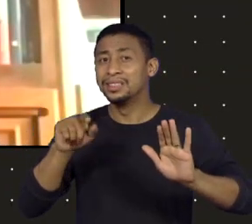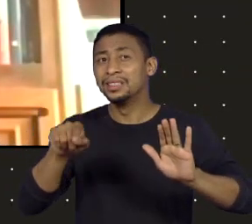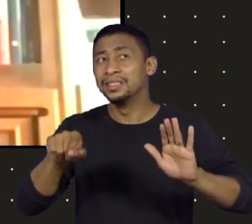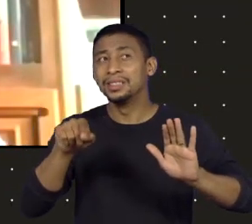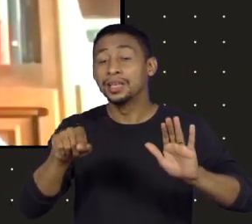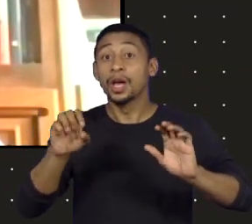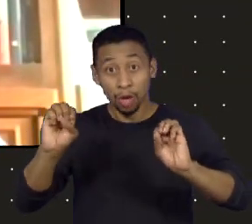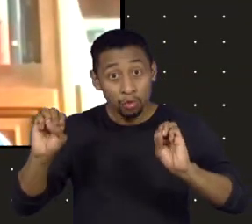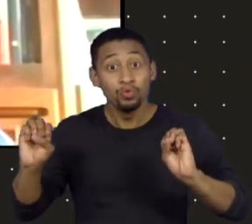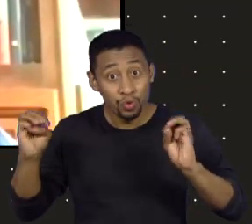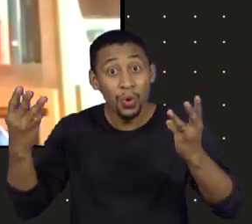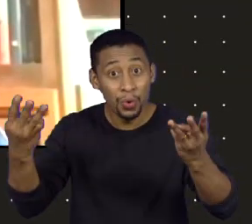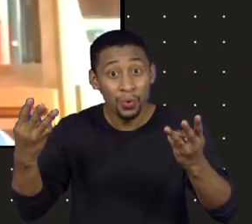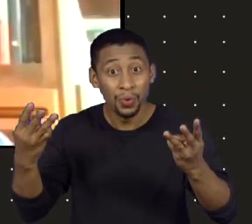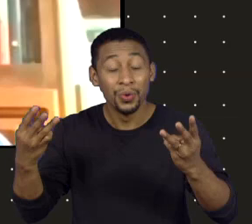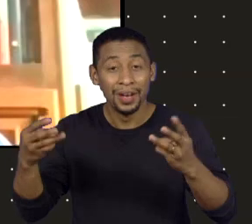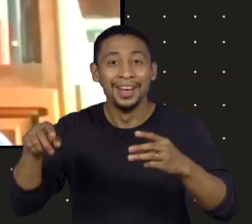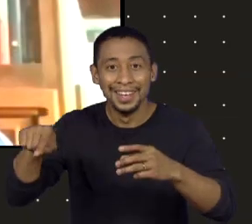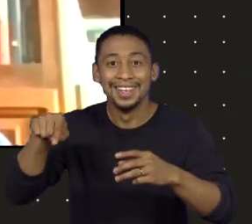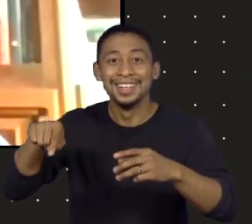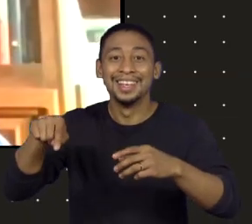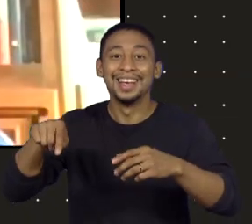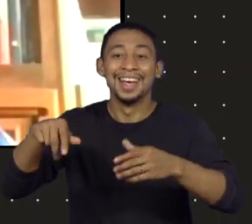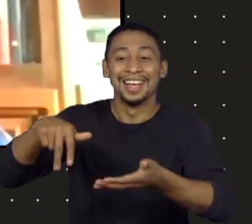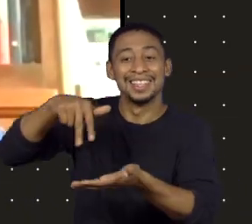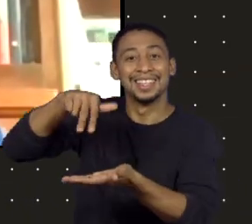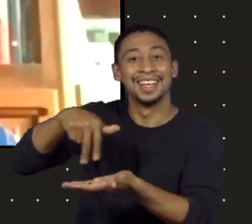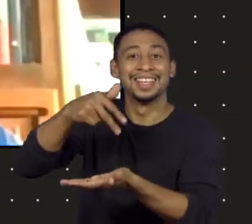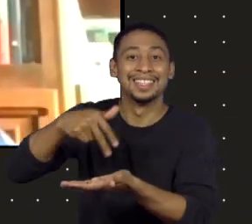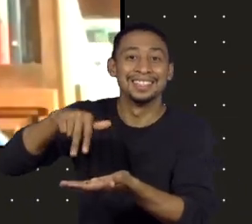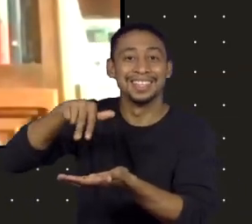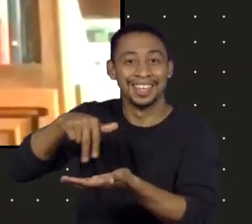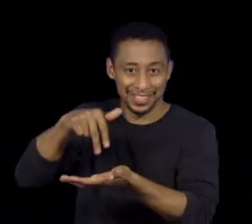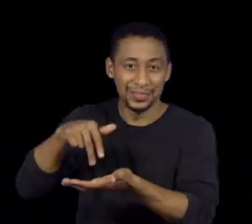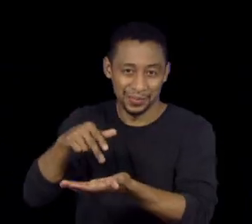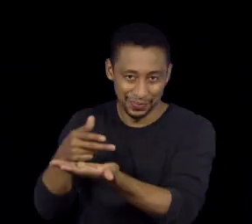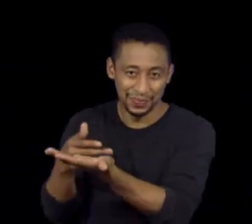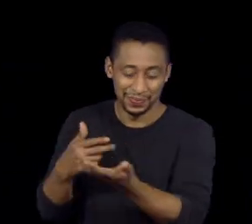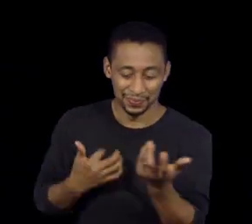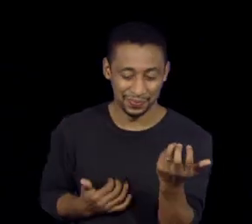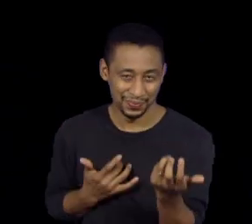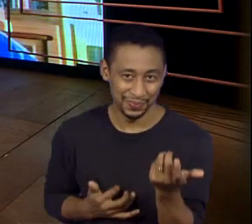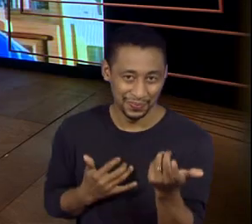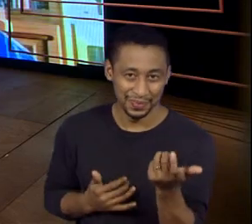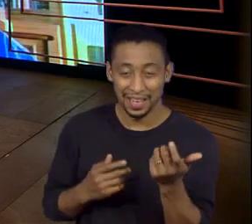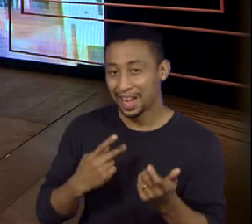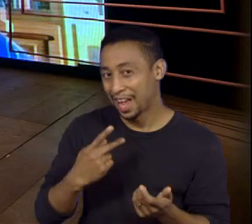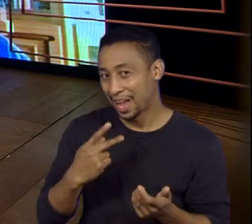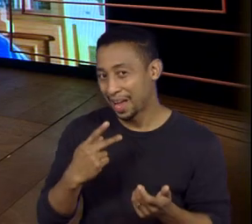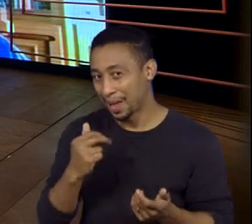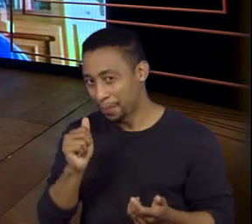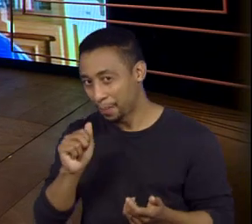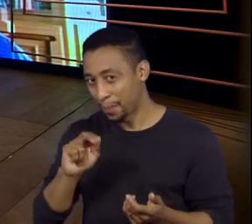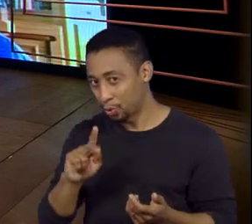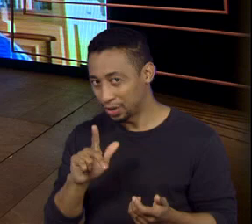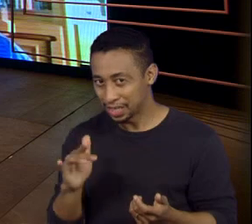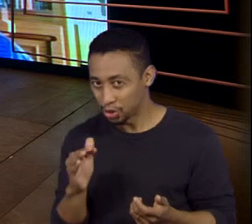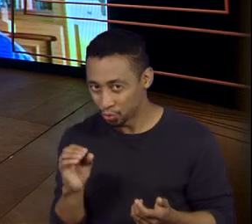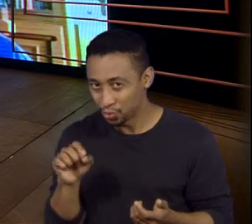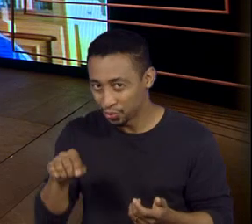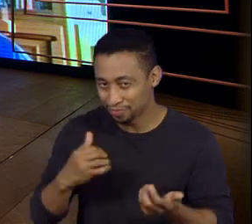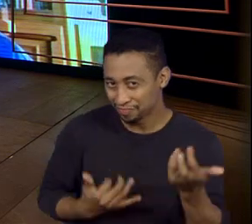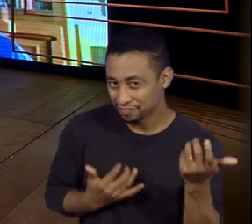Zumbido com Paulinho da Viola dançando o miudinho. Mas todo o teatro